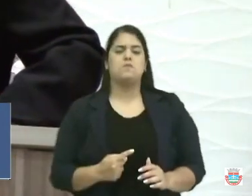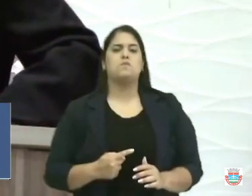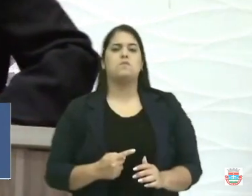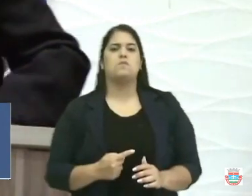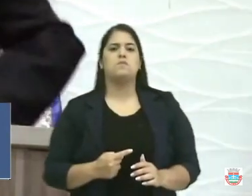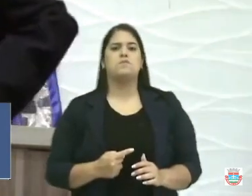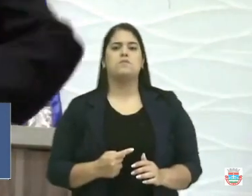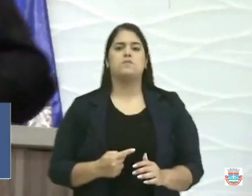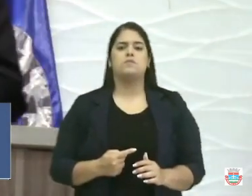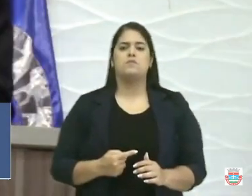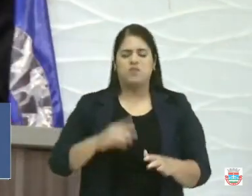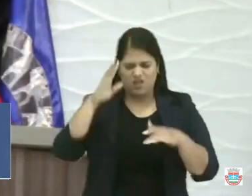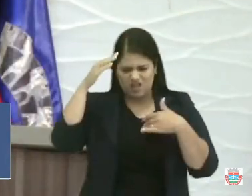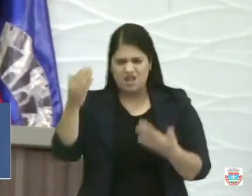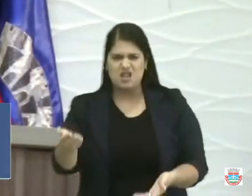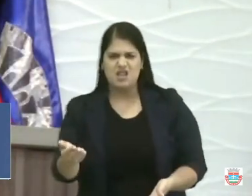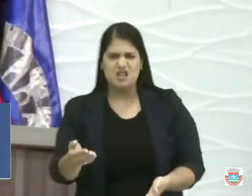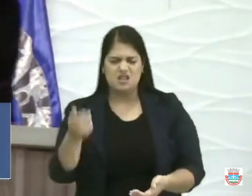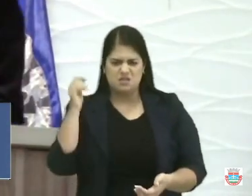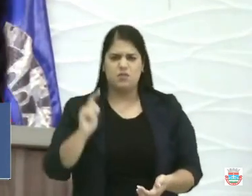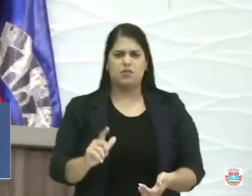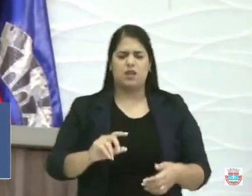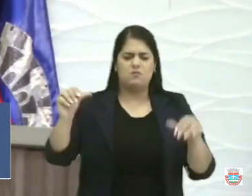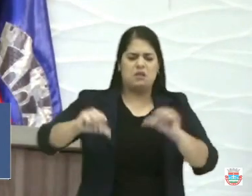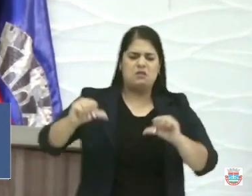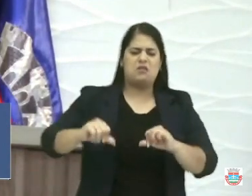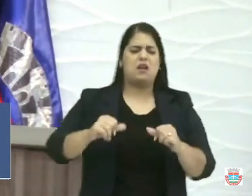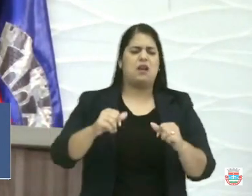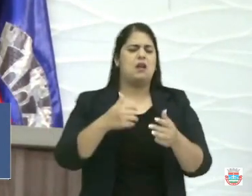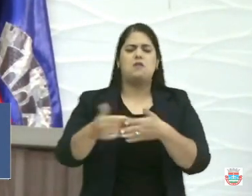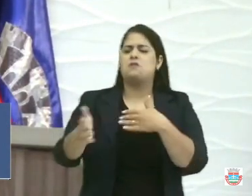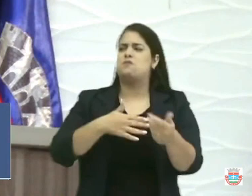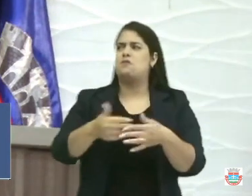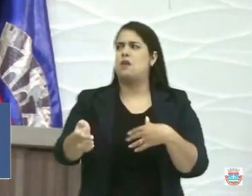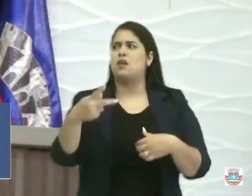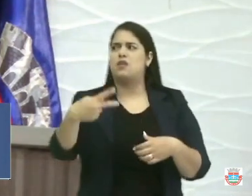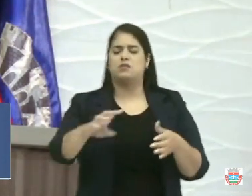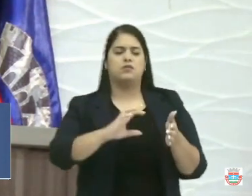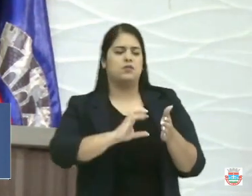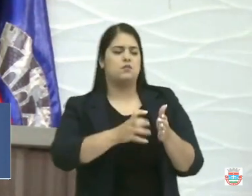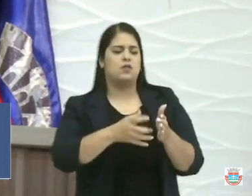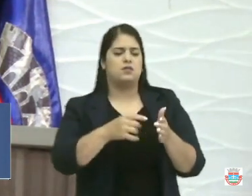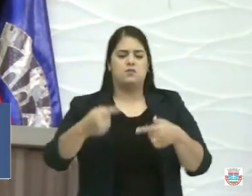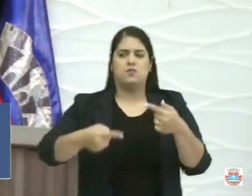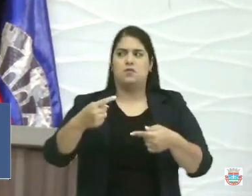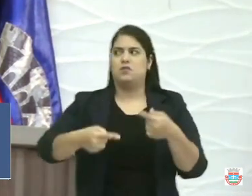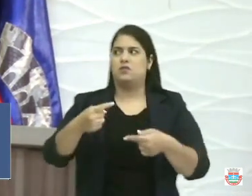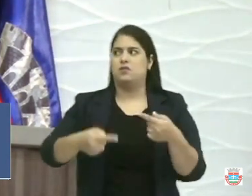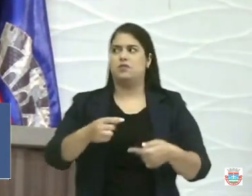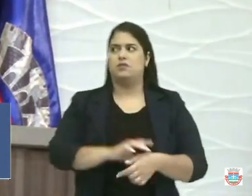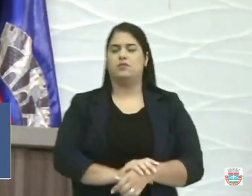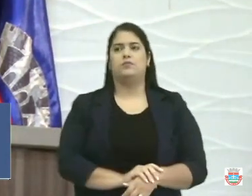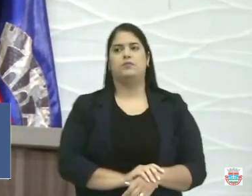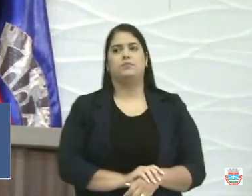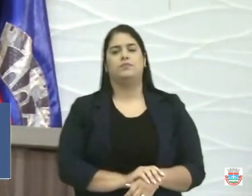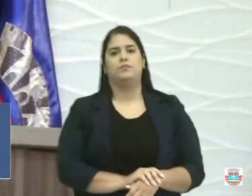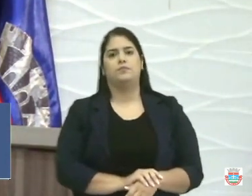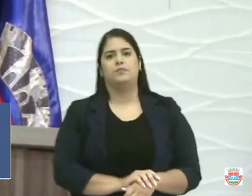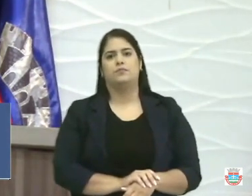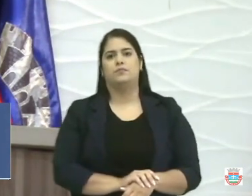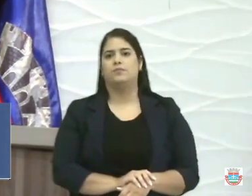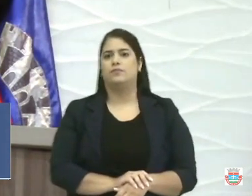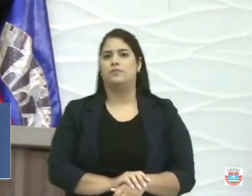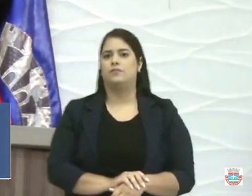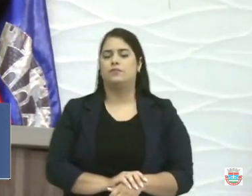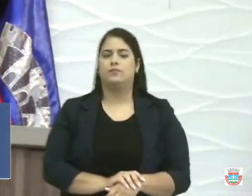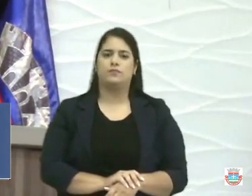Excelência é capaz de prejudicar qualquer vereador do seu partido para o senhor estar bem. E eu sou diferente de Vossa Excelência. Eu não